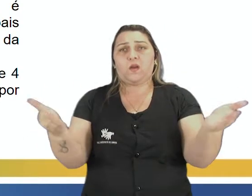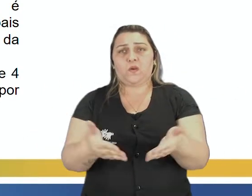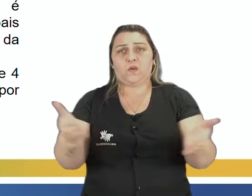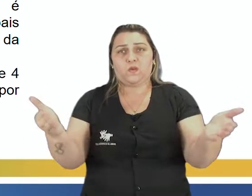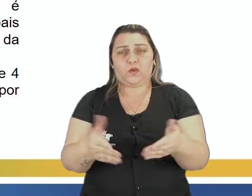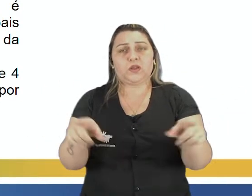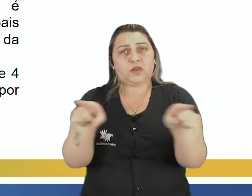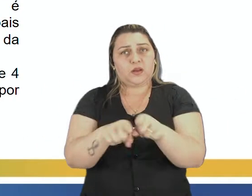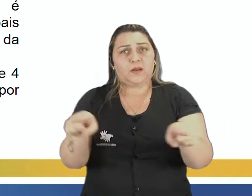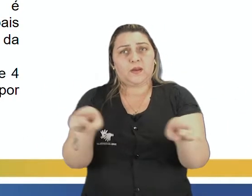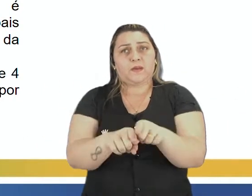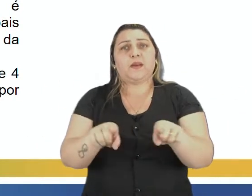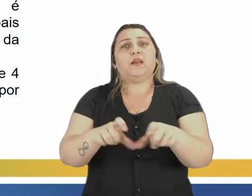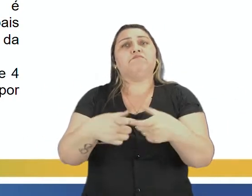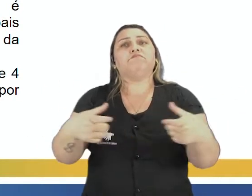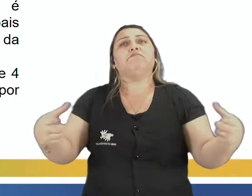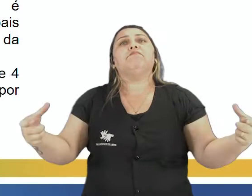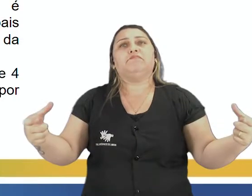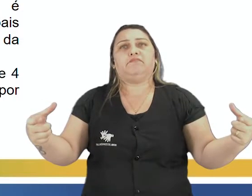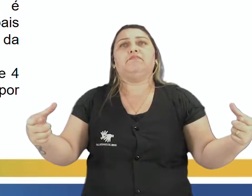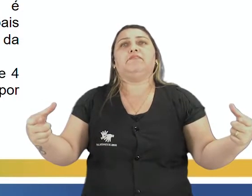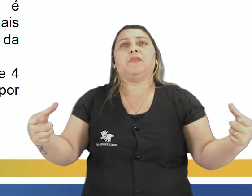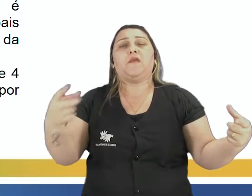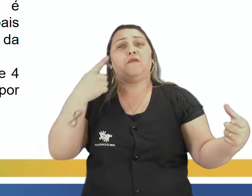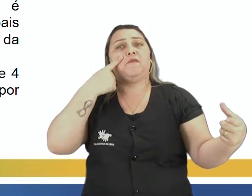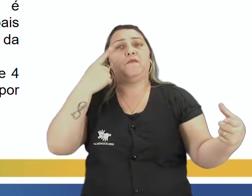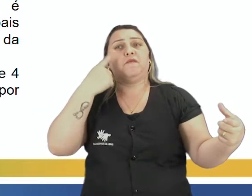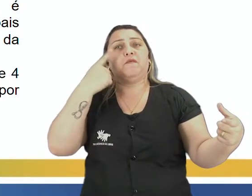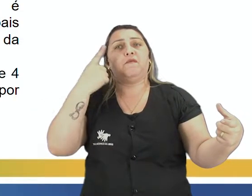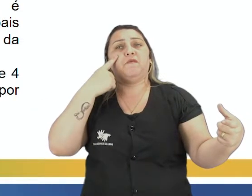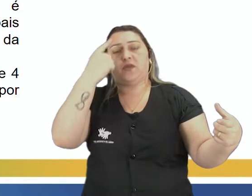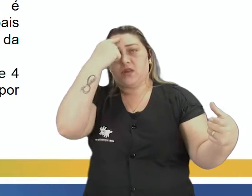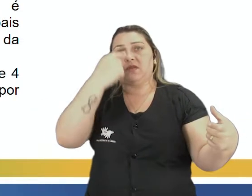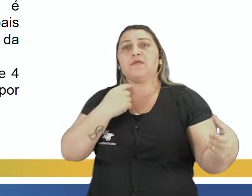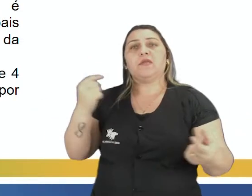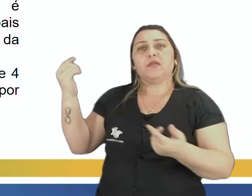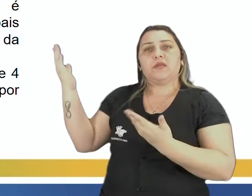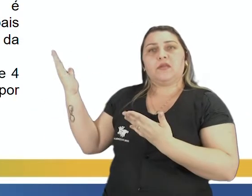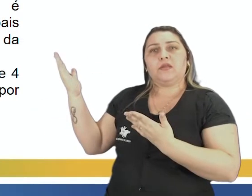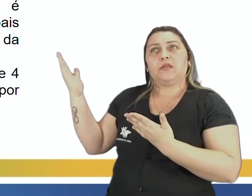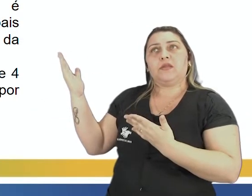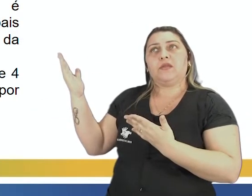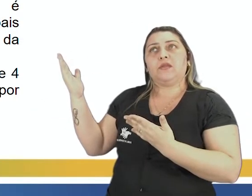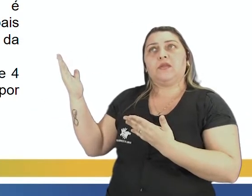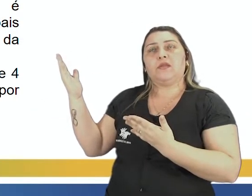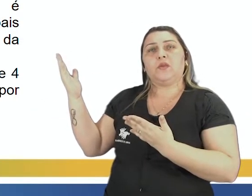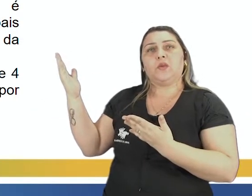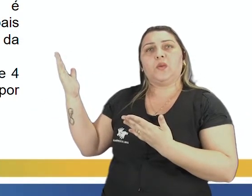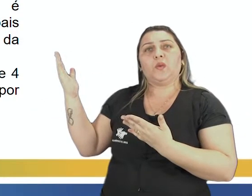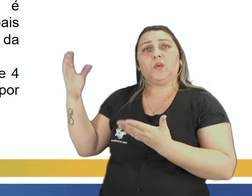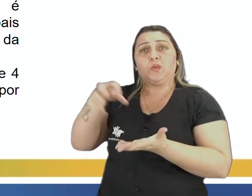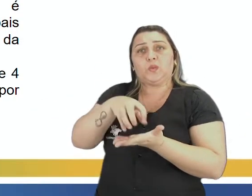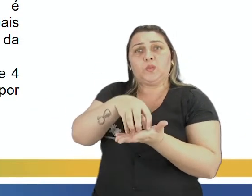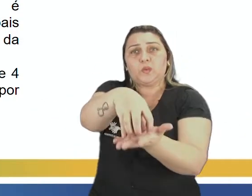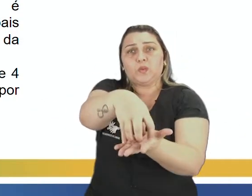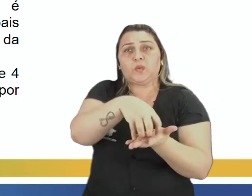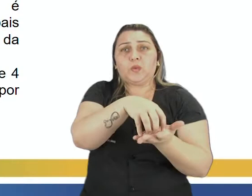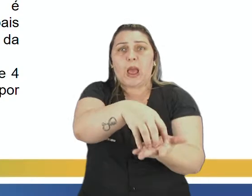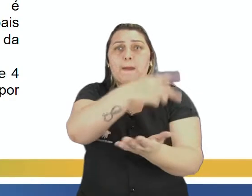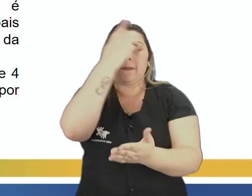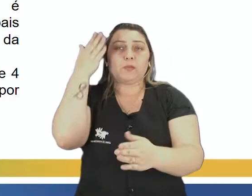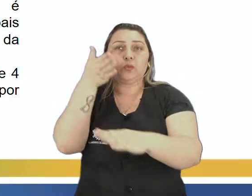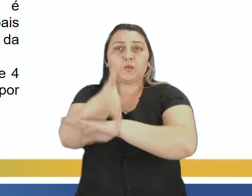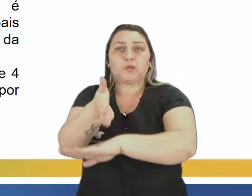hoje, ela também é grandiosa, né? Observamos na imagem a questão do turismo, pessoas